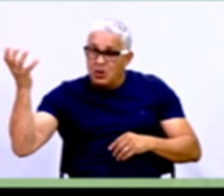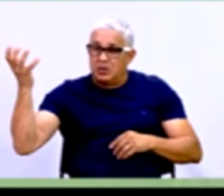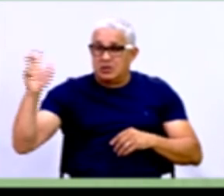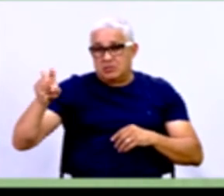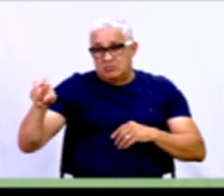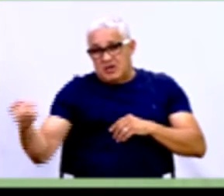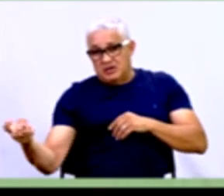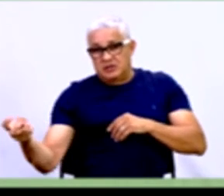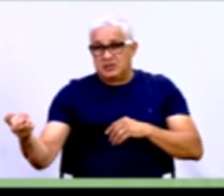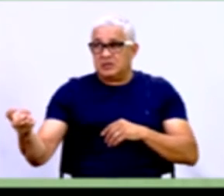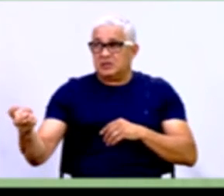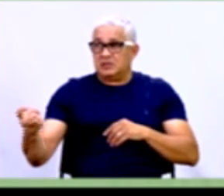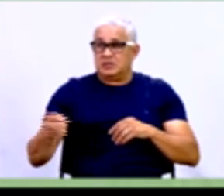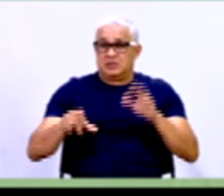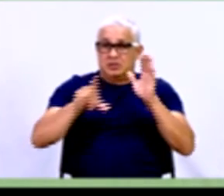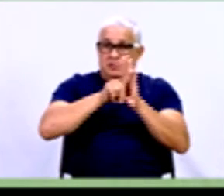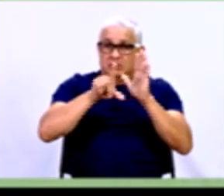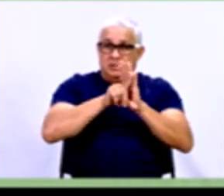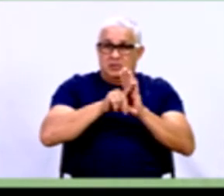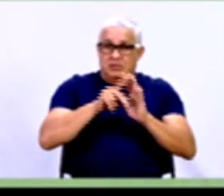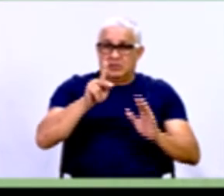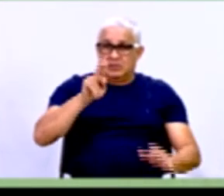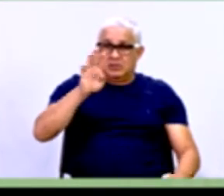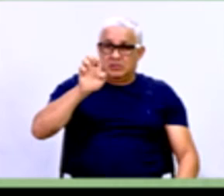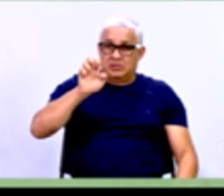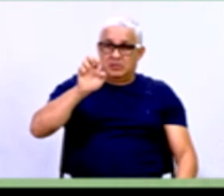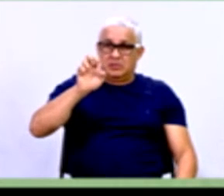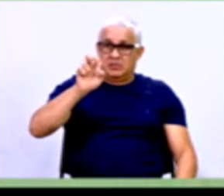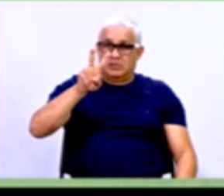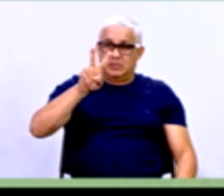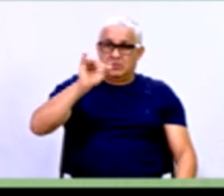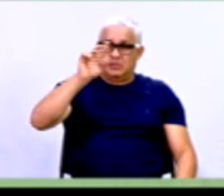Então, para efeito da legislação previdenciária da Lei